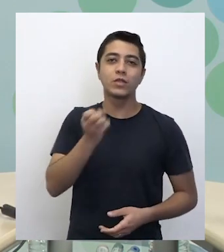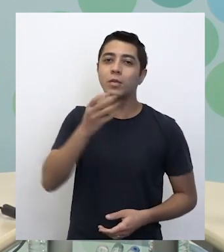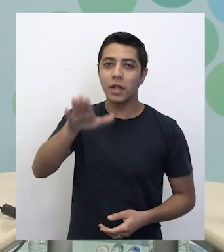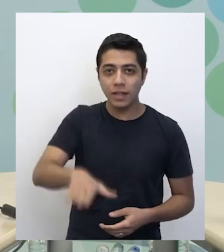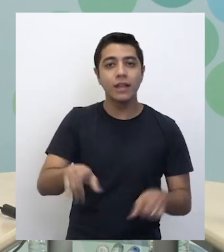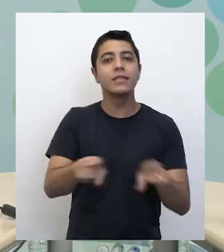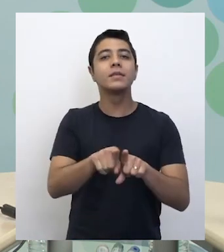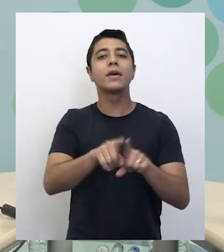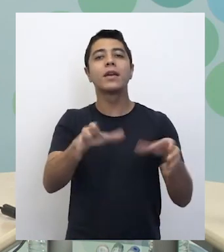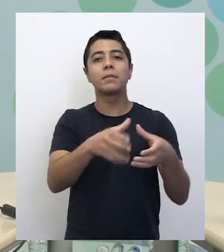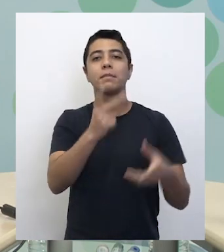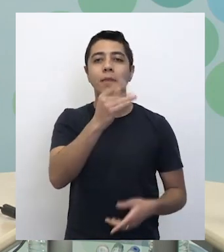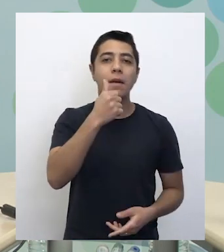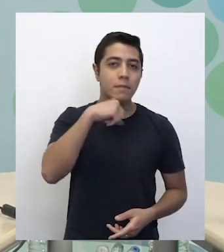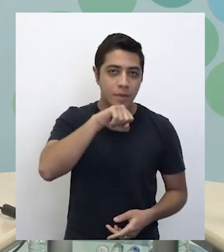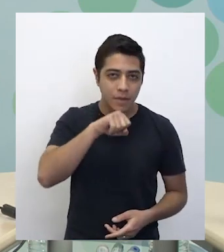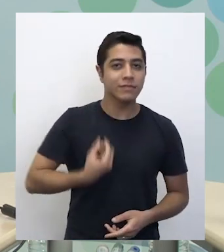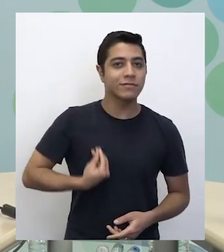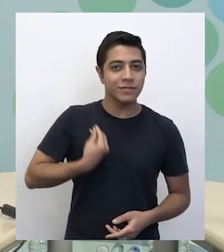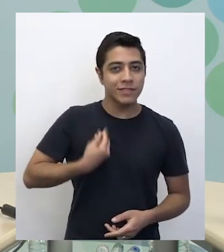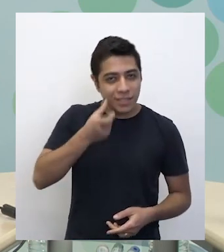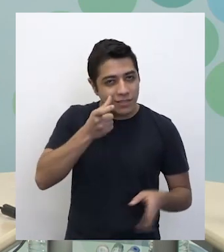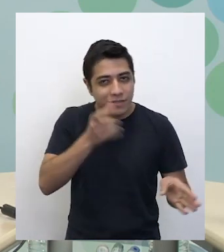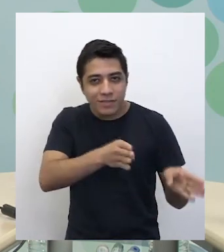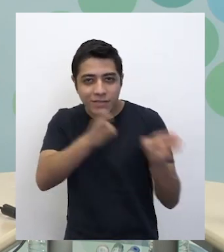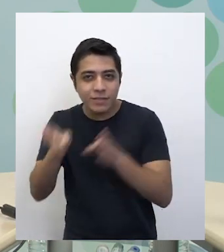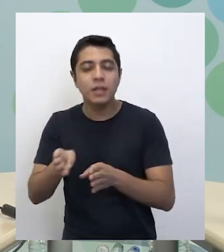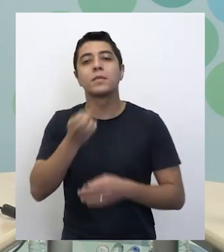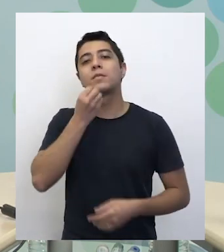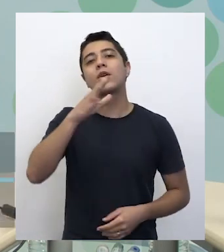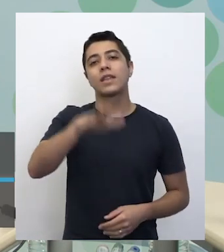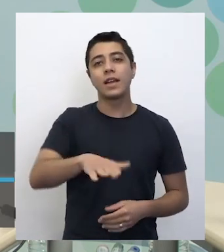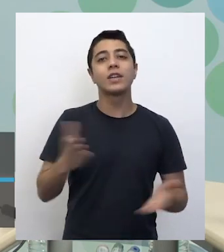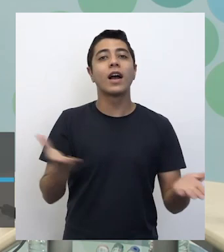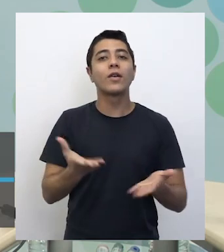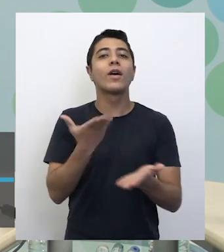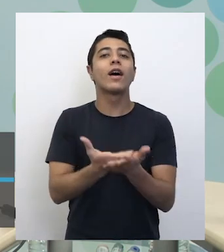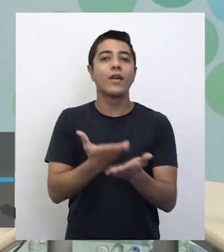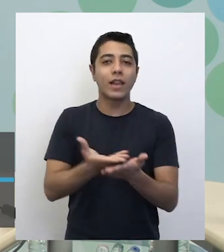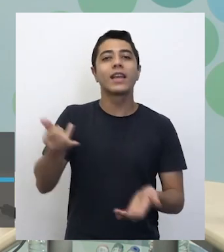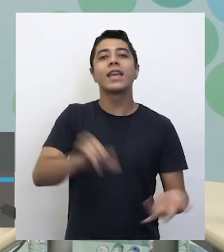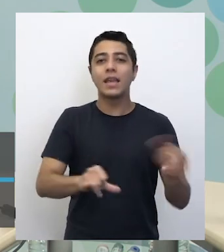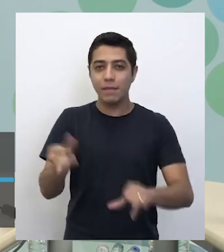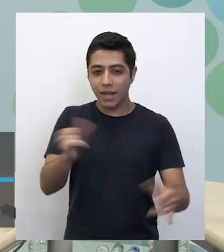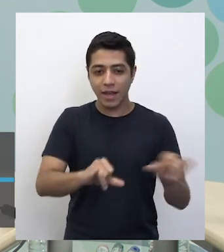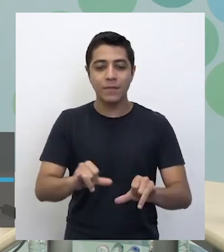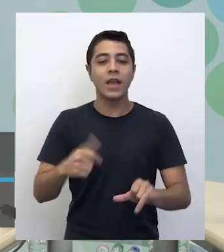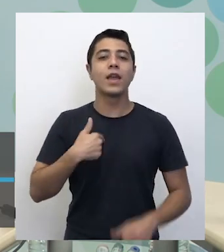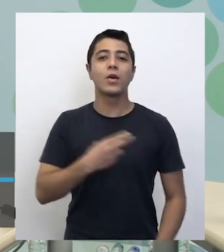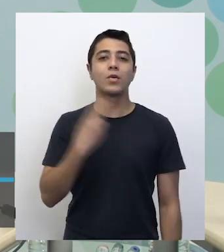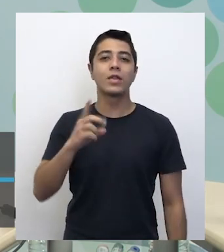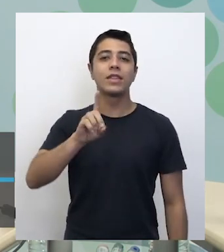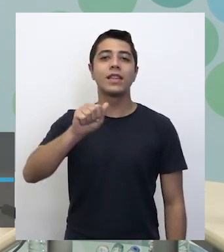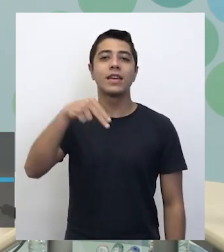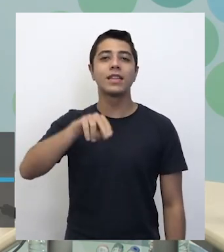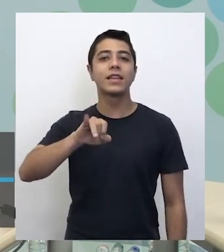estão assistindo. Estamos aqui para mais uma aula de Química. Eu, Daniela, estou mediando a aula da professora Simone, então estou